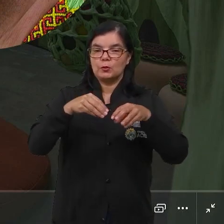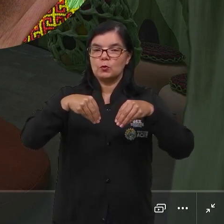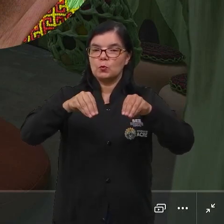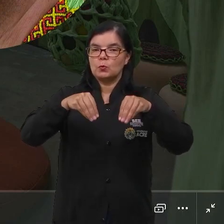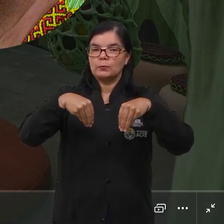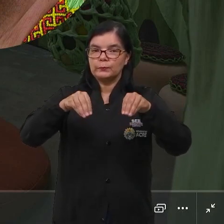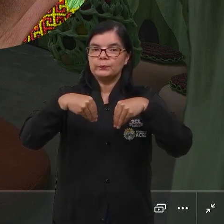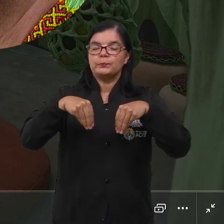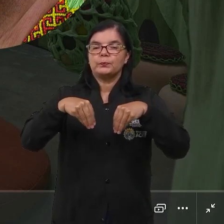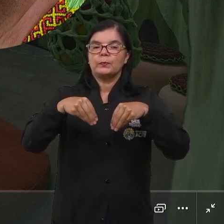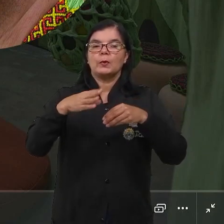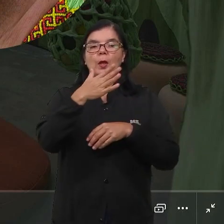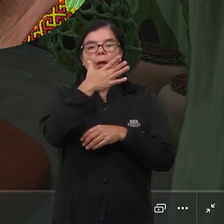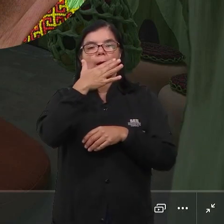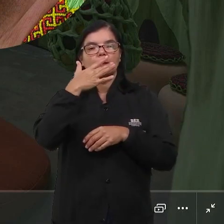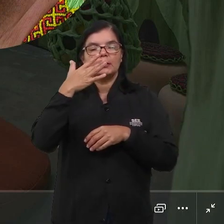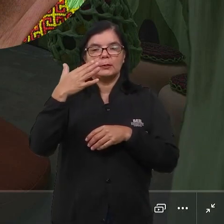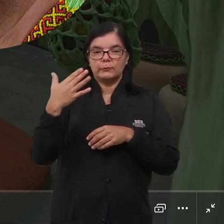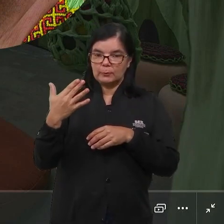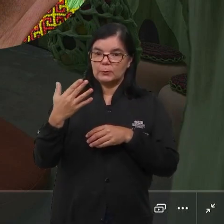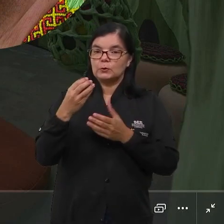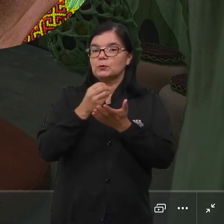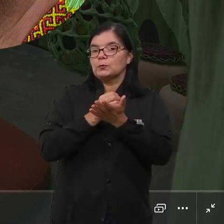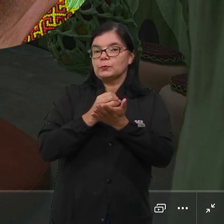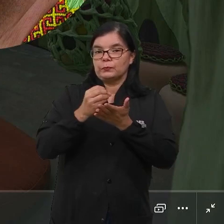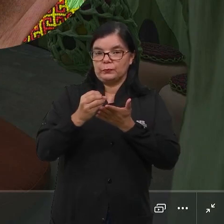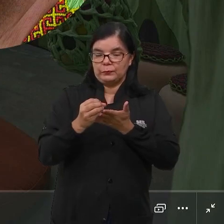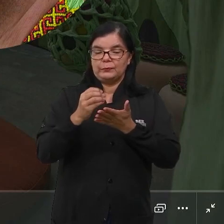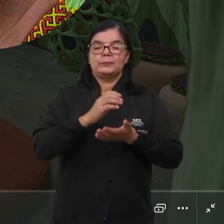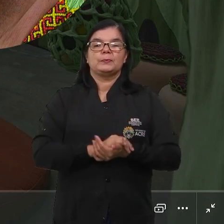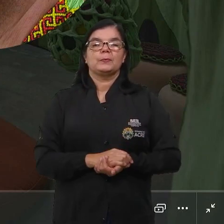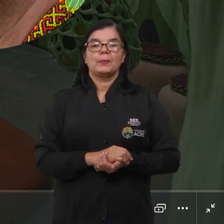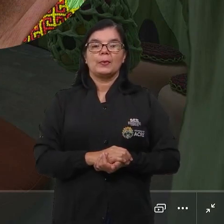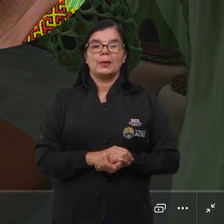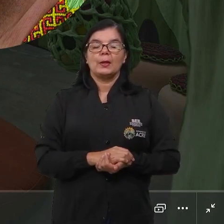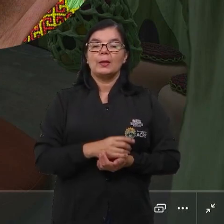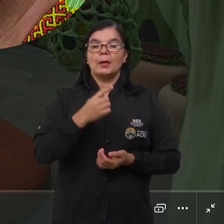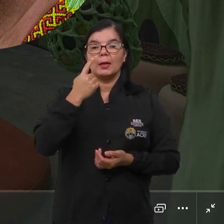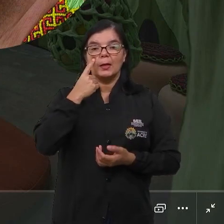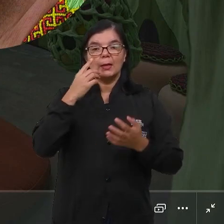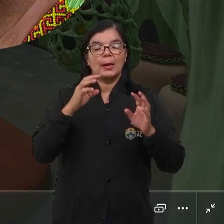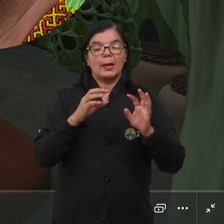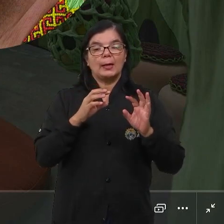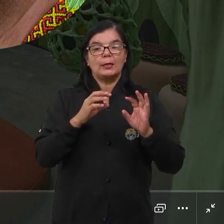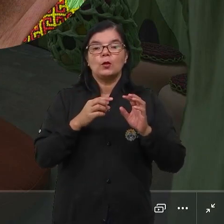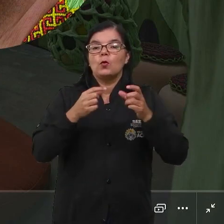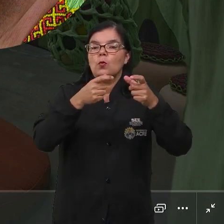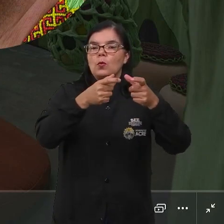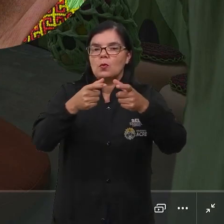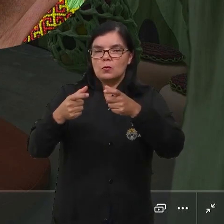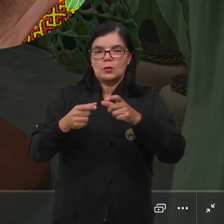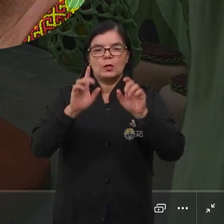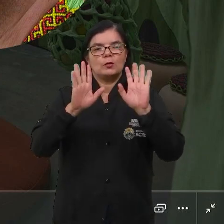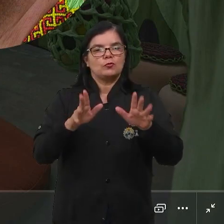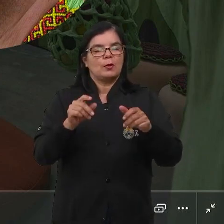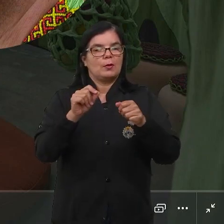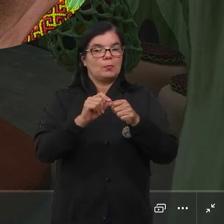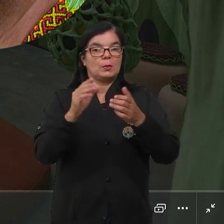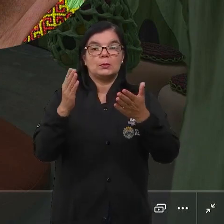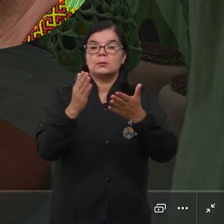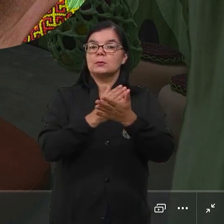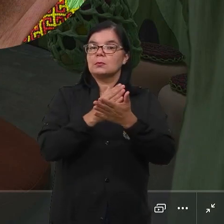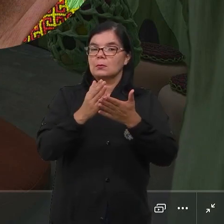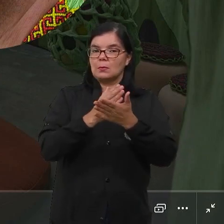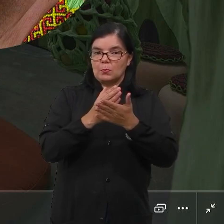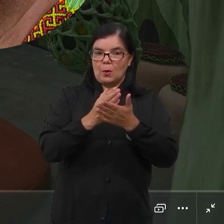tecidos, aromas e formas orgânicas. Então, as instalações que ele já produziu, essas são